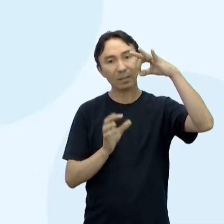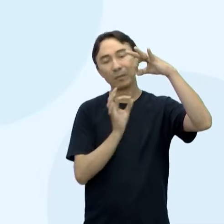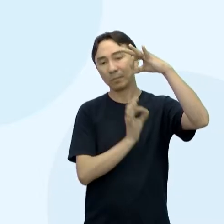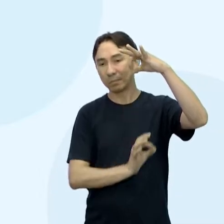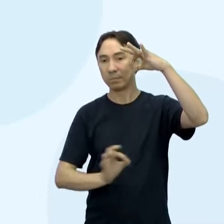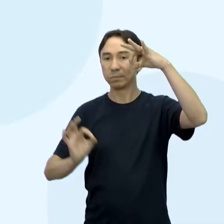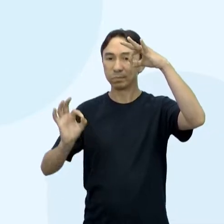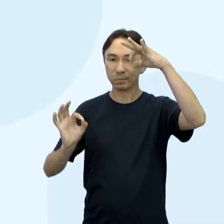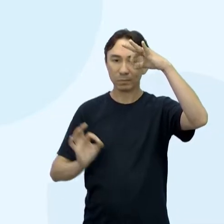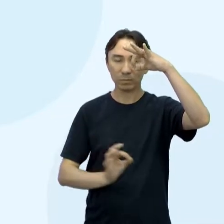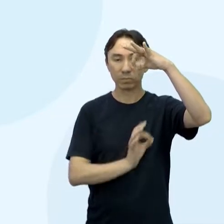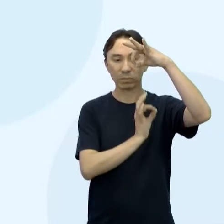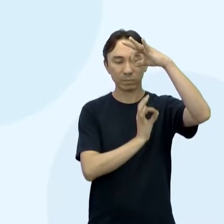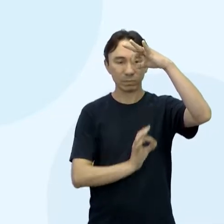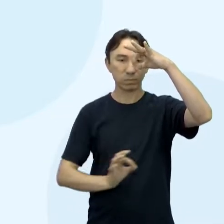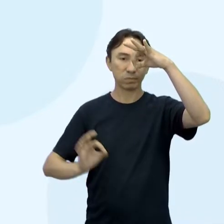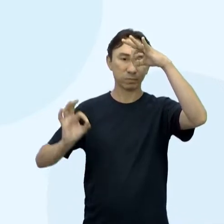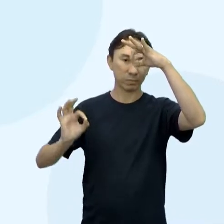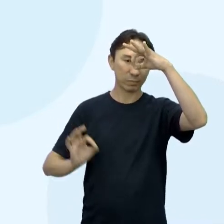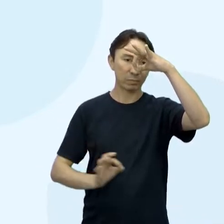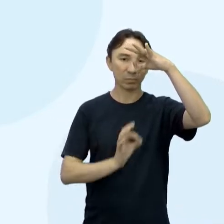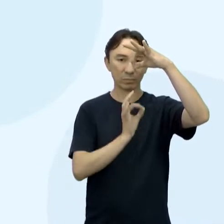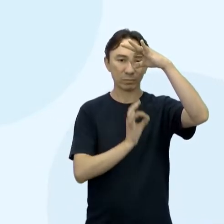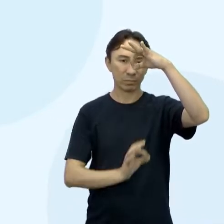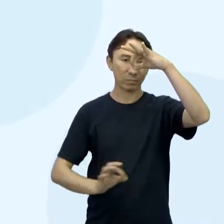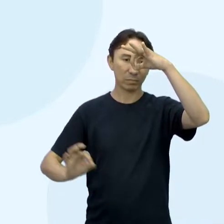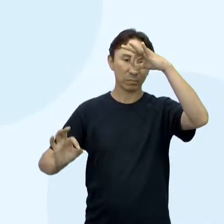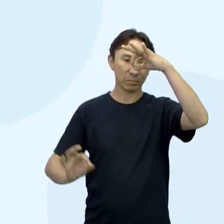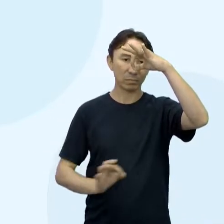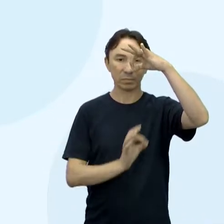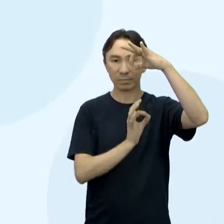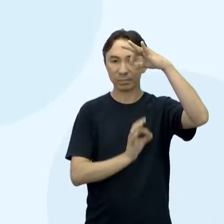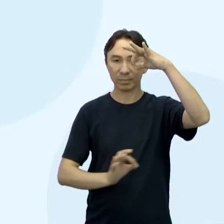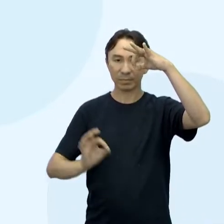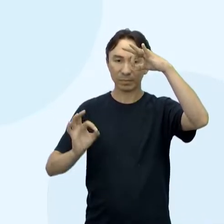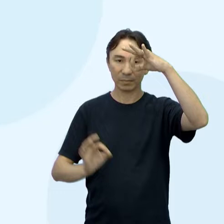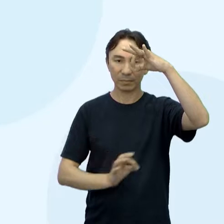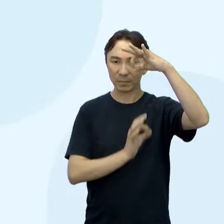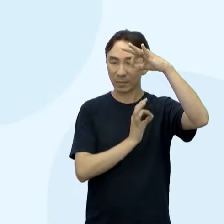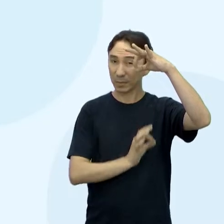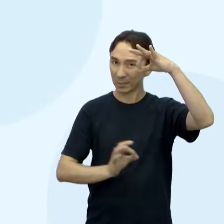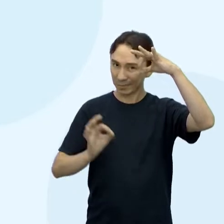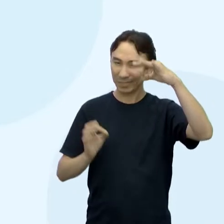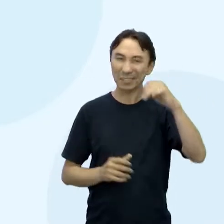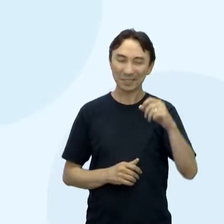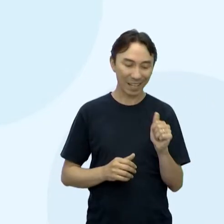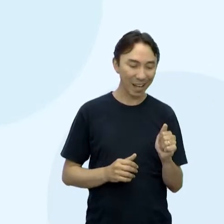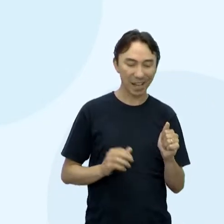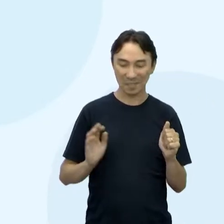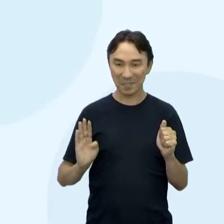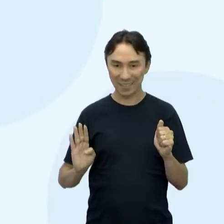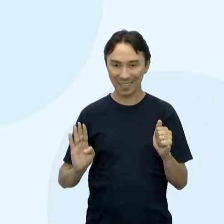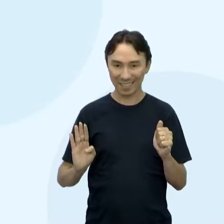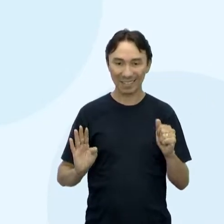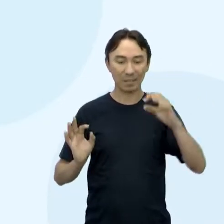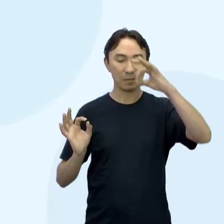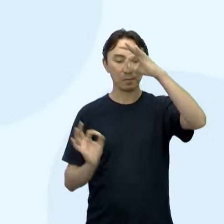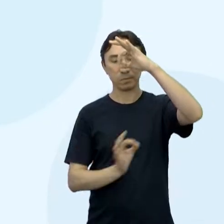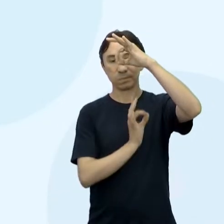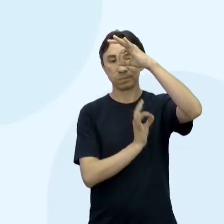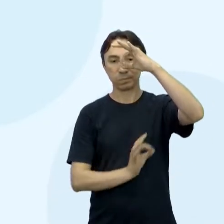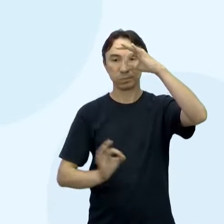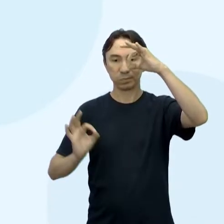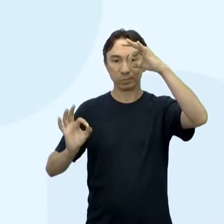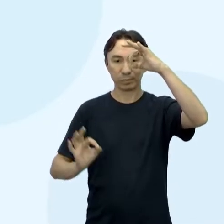periódico, tá vendo? Ele vai de um ponto. Vamos colocar aqui no ponto, ó, no ponto A até um ponto B. E aí esse que é o